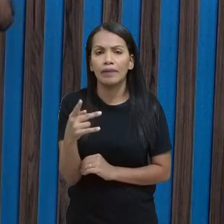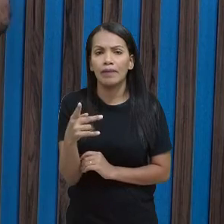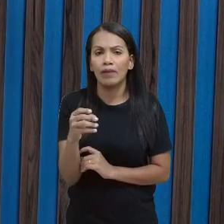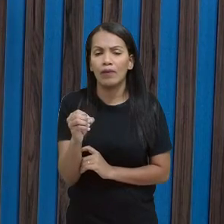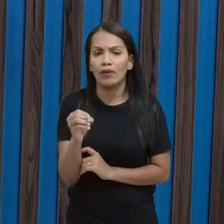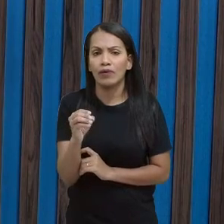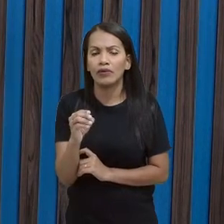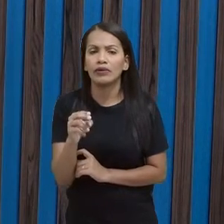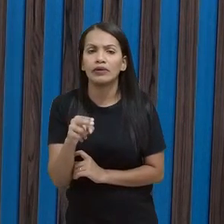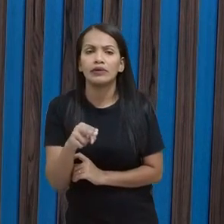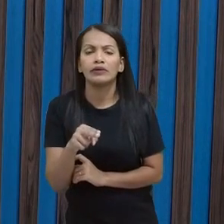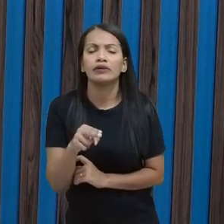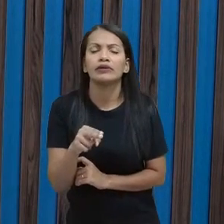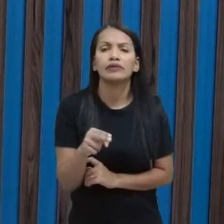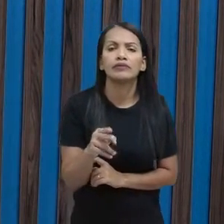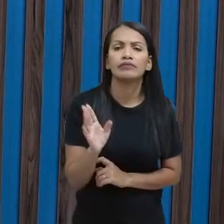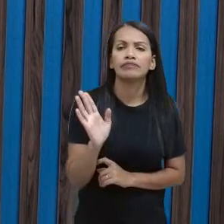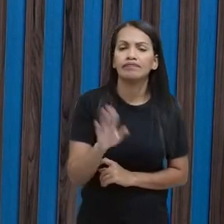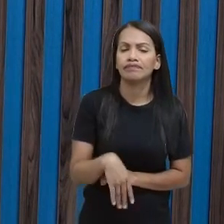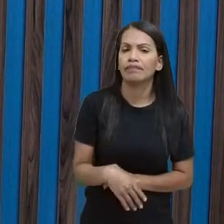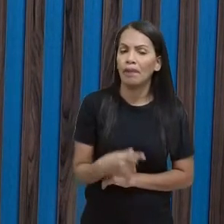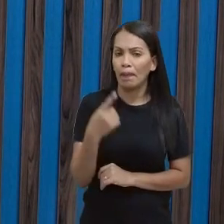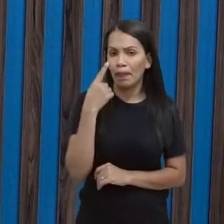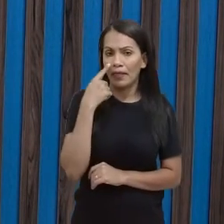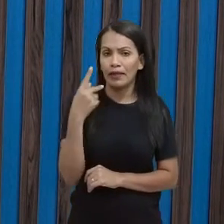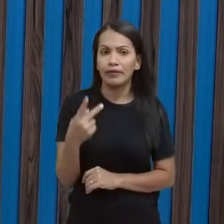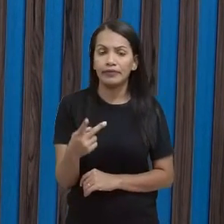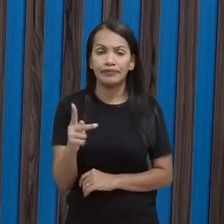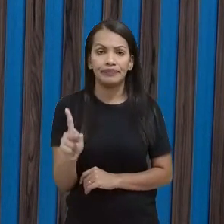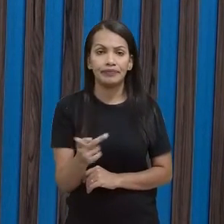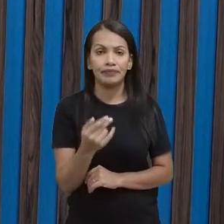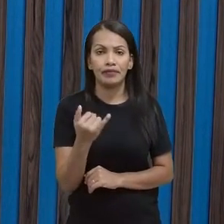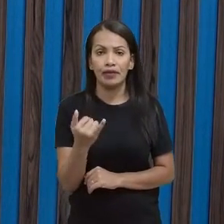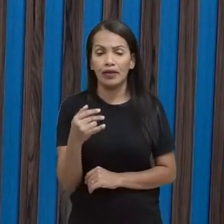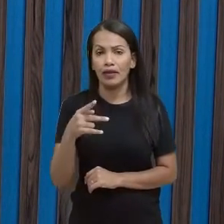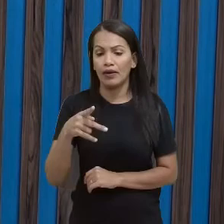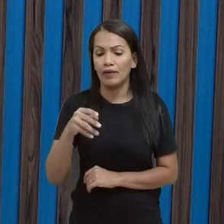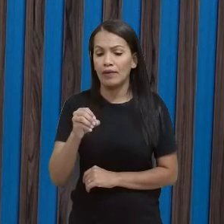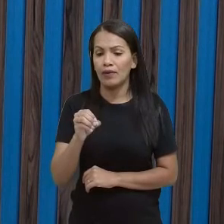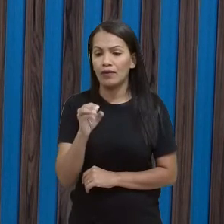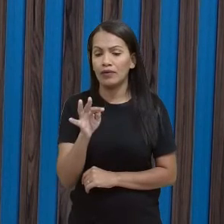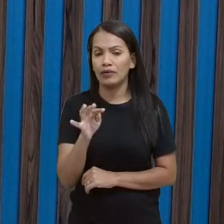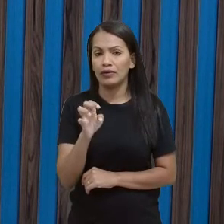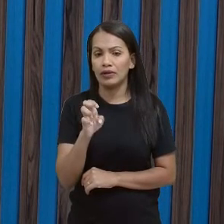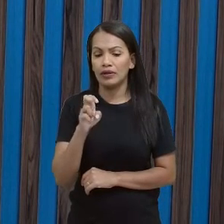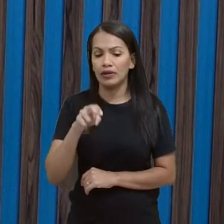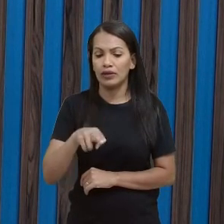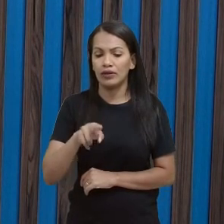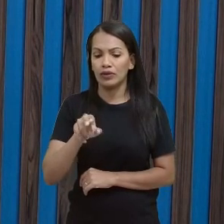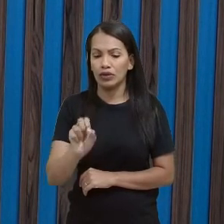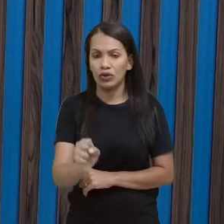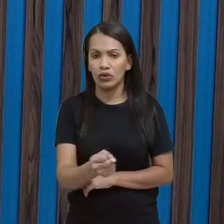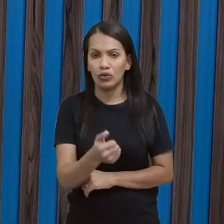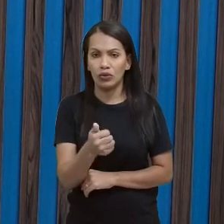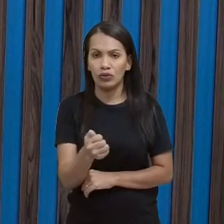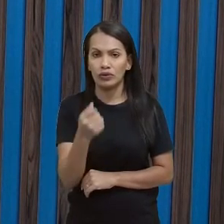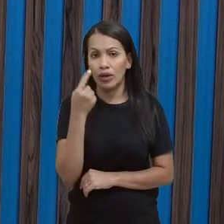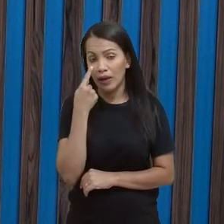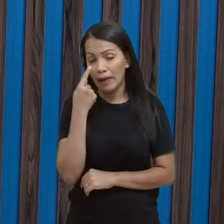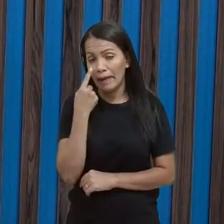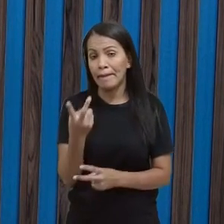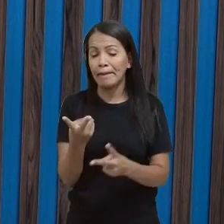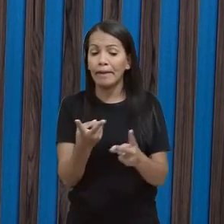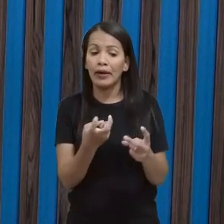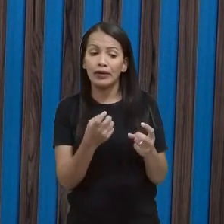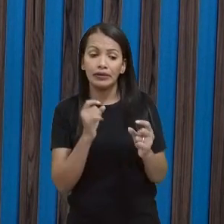Essa hipotenusa aqui, ó, esse azinho, observa bem aqui, é oposto a 90 graus, observa bem ele aqui, ó.